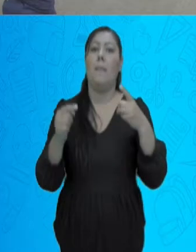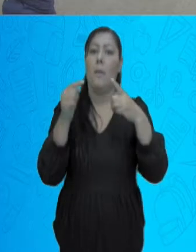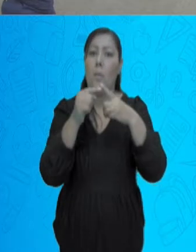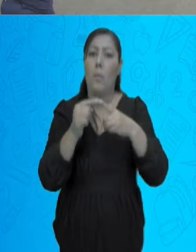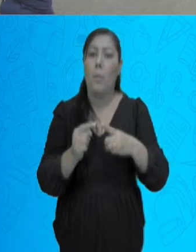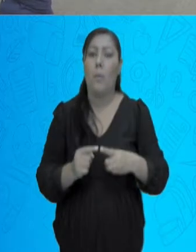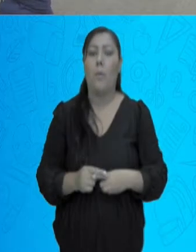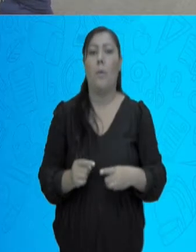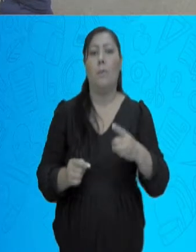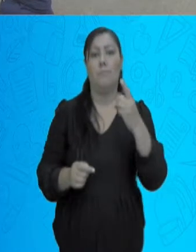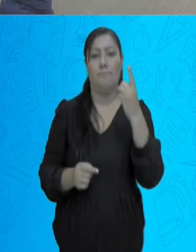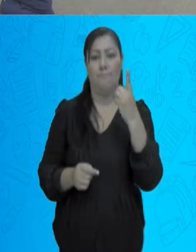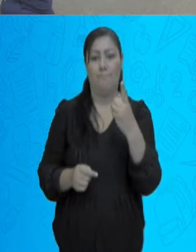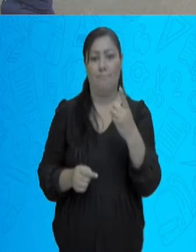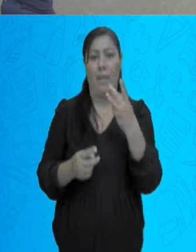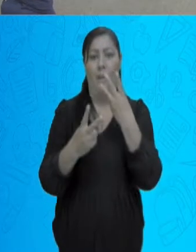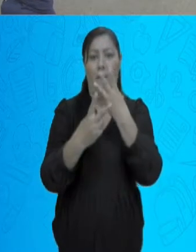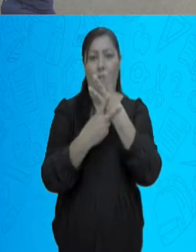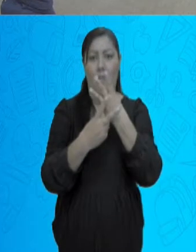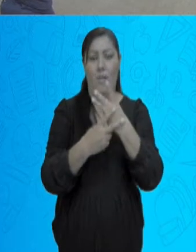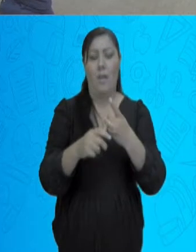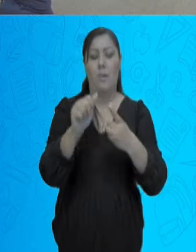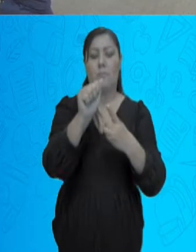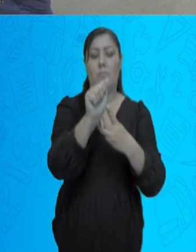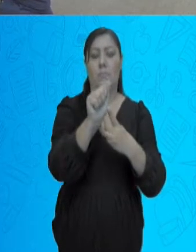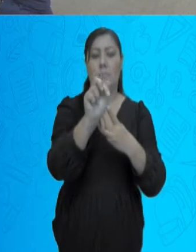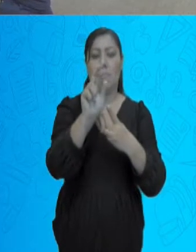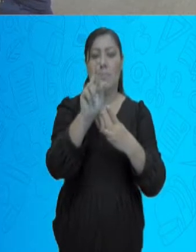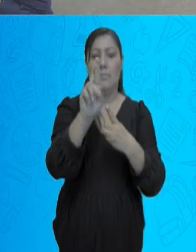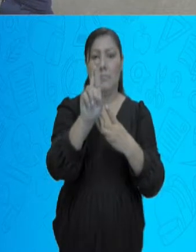verbos terminados em AR.